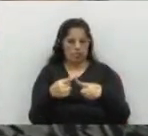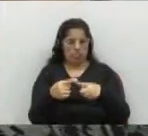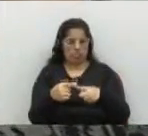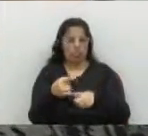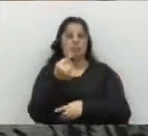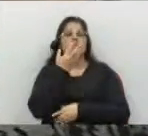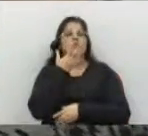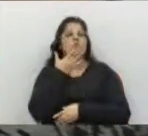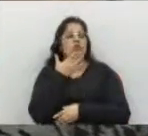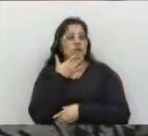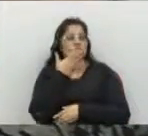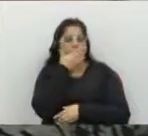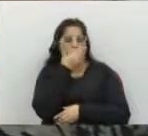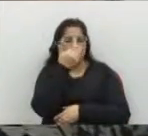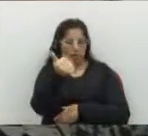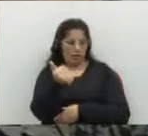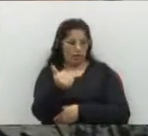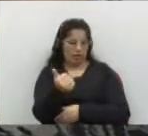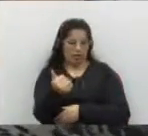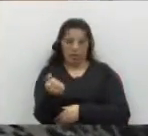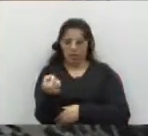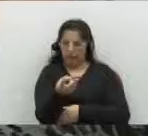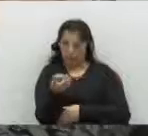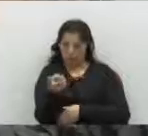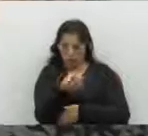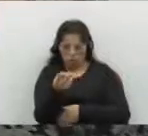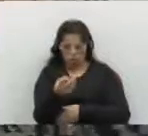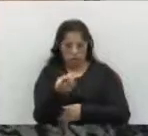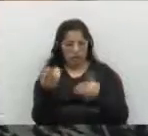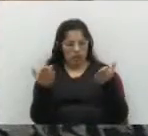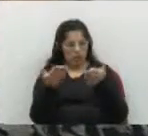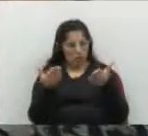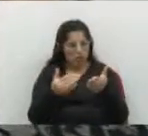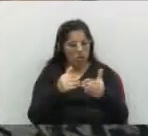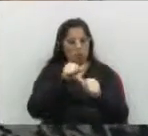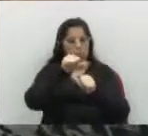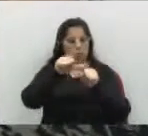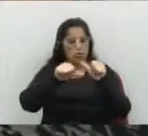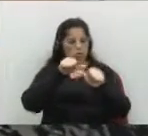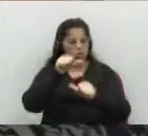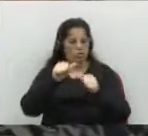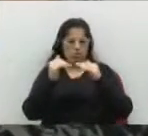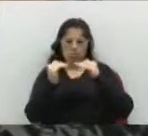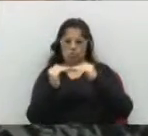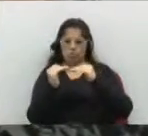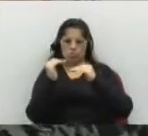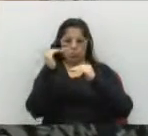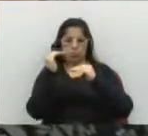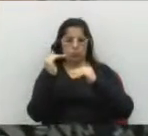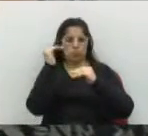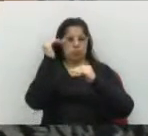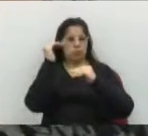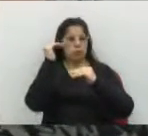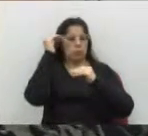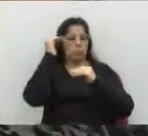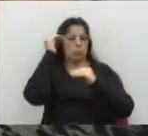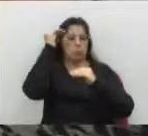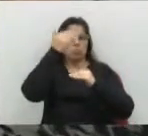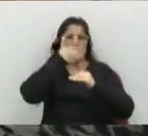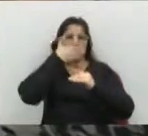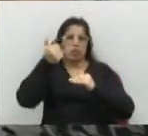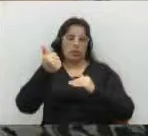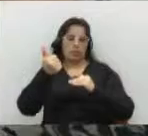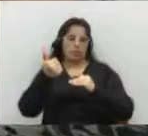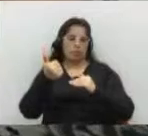tanto do Aldelena quanto da outra escola ao lado, que é a mesma escola, vem aumentando ano a ano. E é